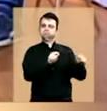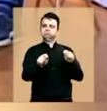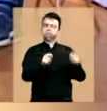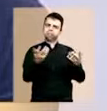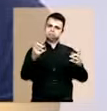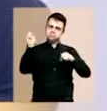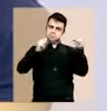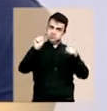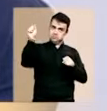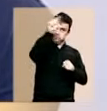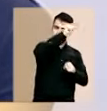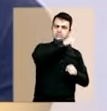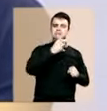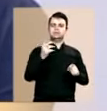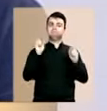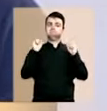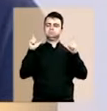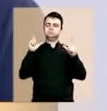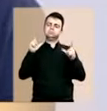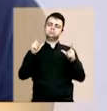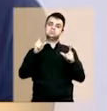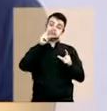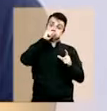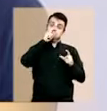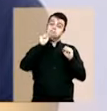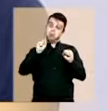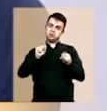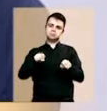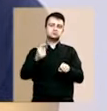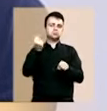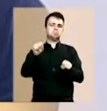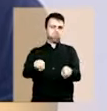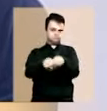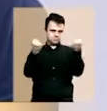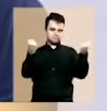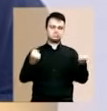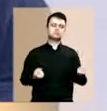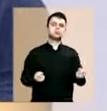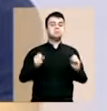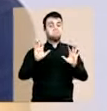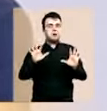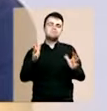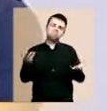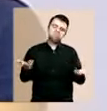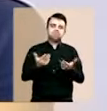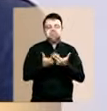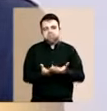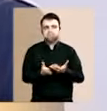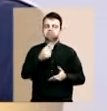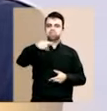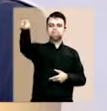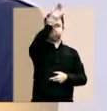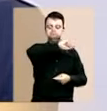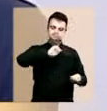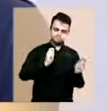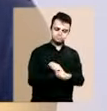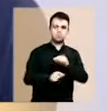algumas empresas, né? Não para todas, mas para algumas, né? E que, às vezes, pelo amor ou pela dor, né?